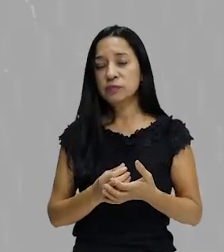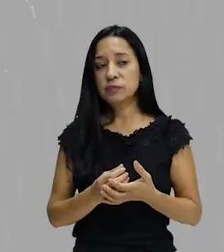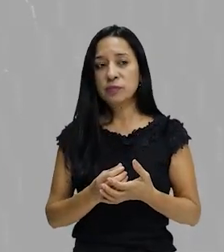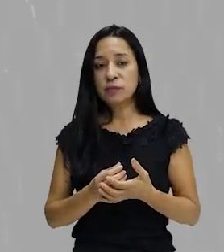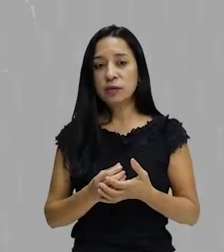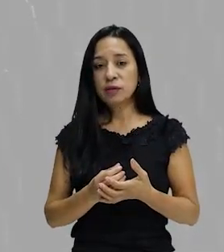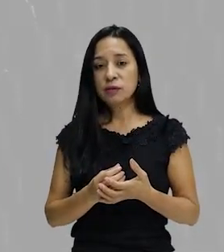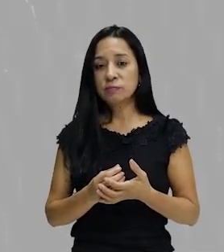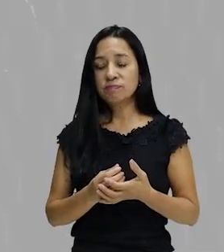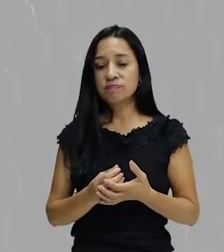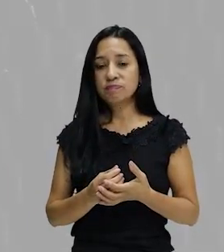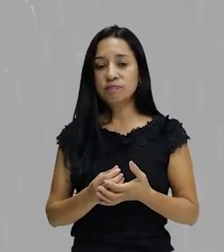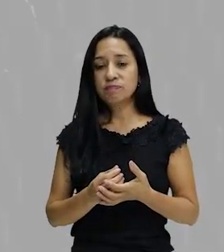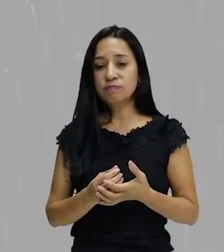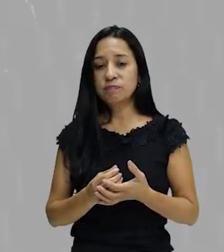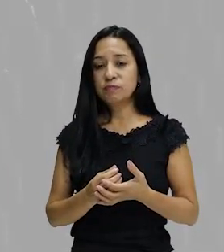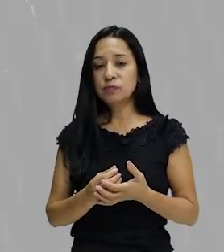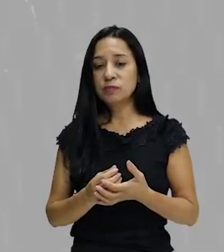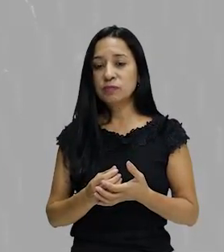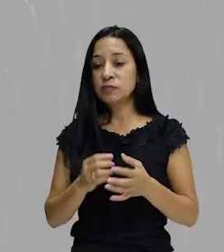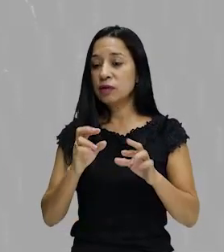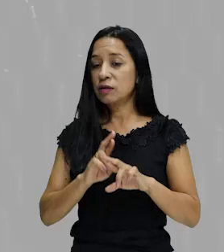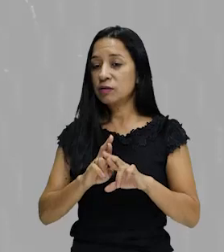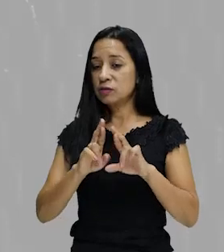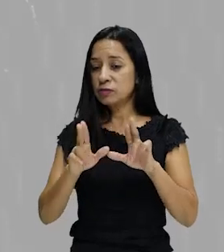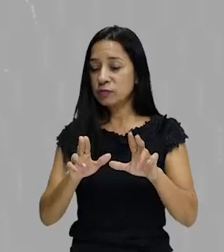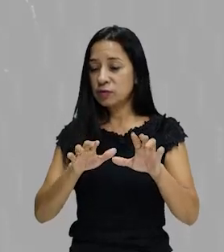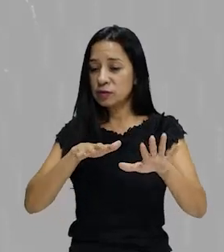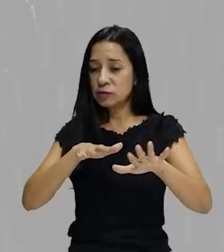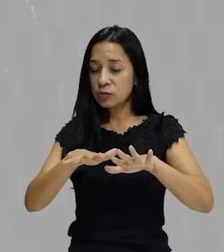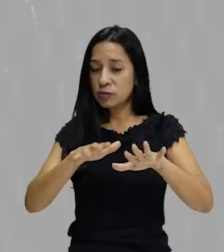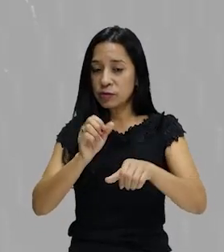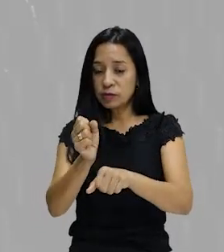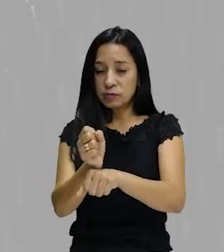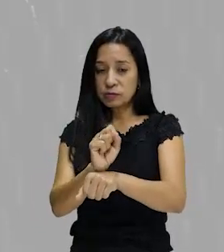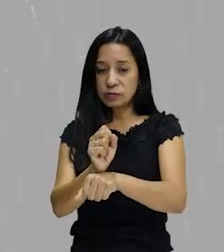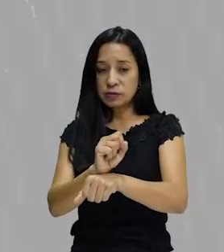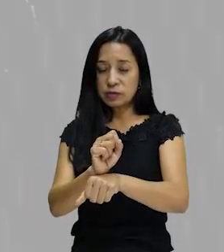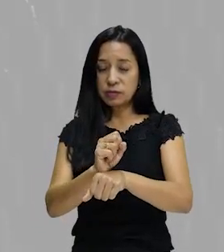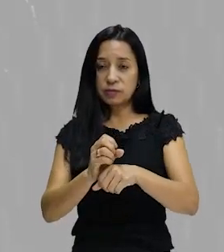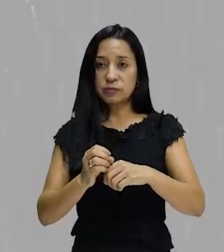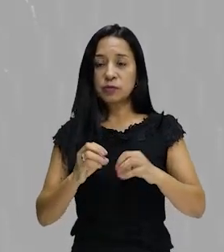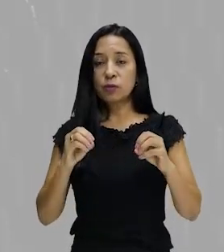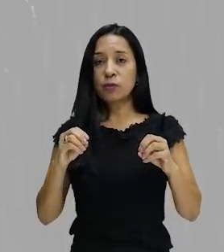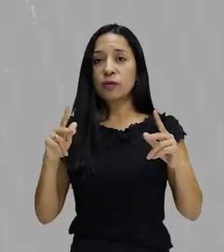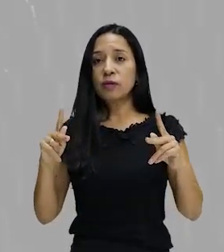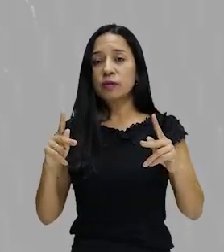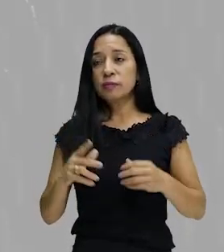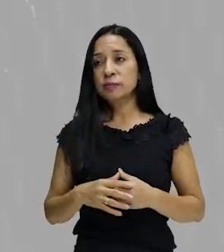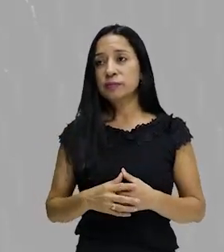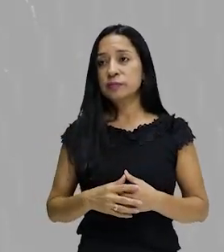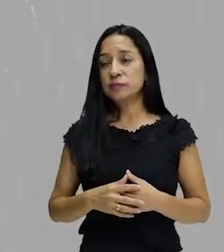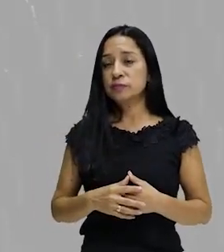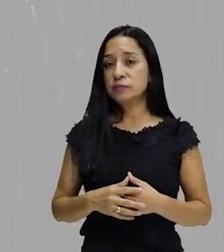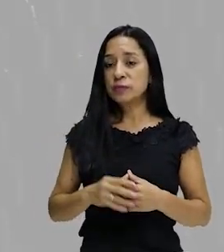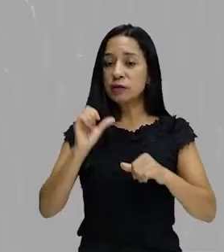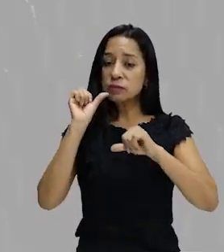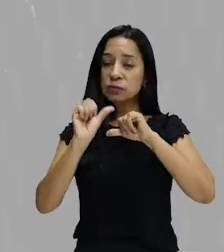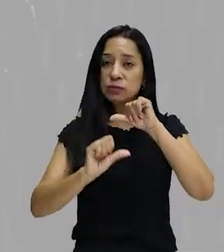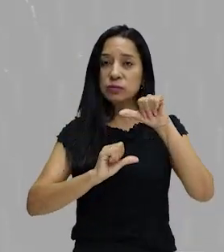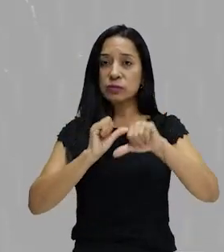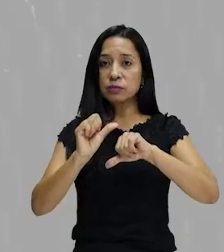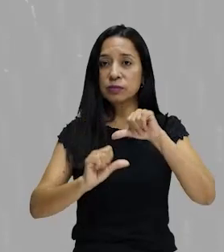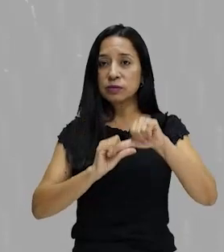seja desproporcional, não é, ao movimento daquele automóvel, né? Ok? Então, para ver essa